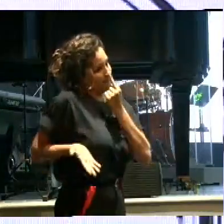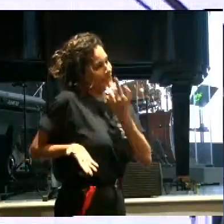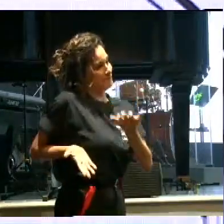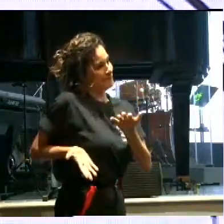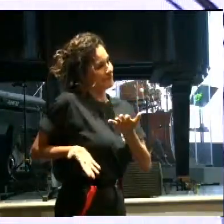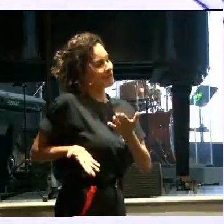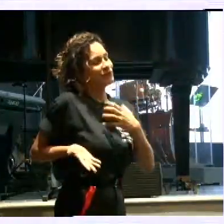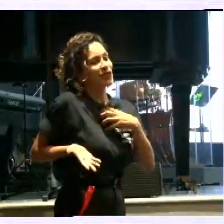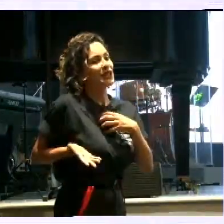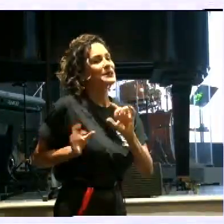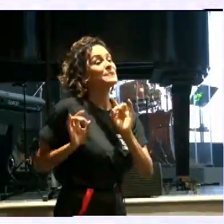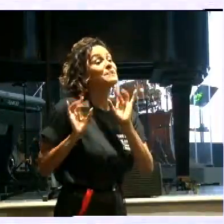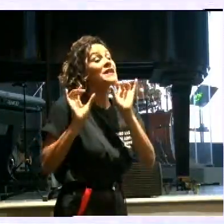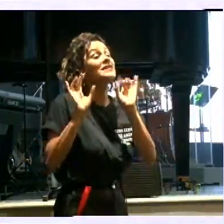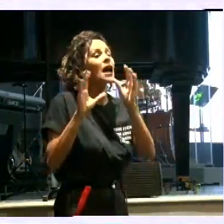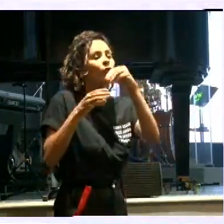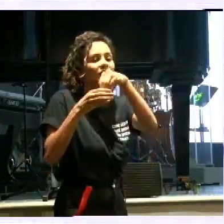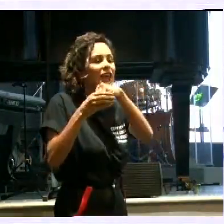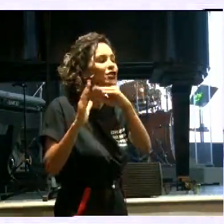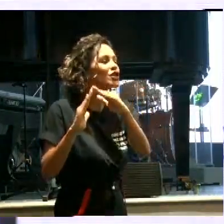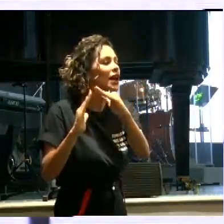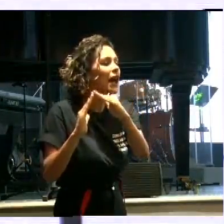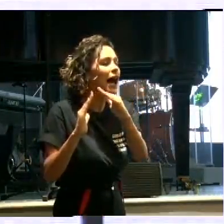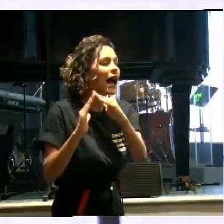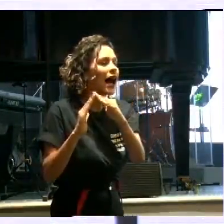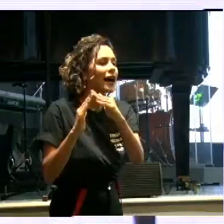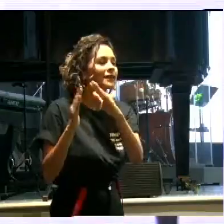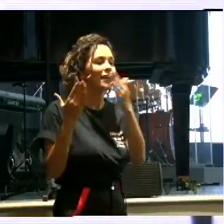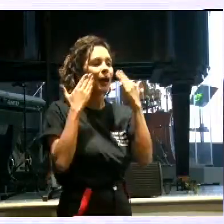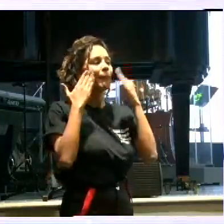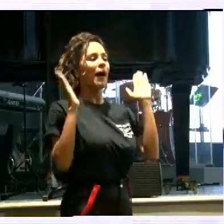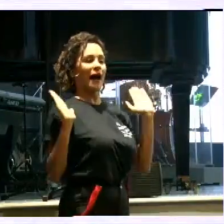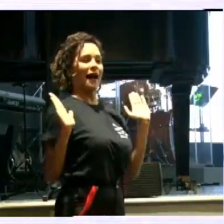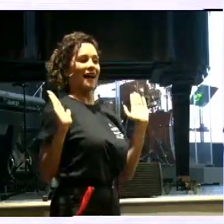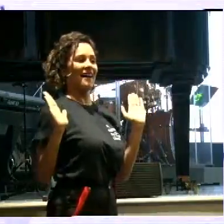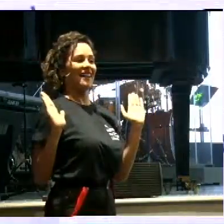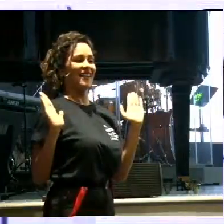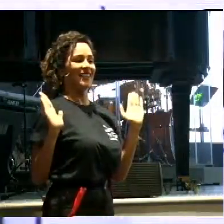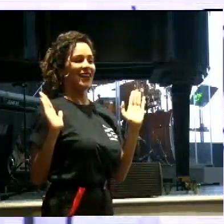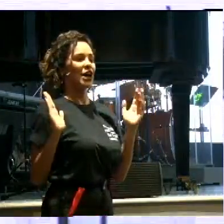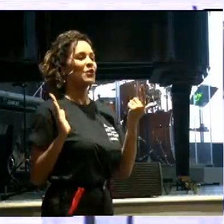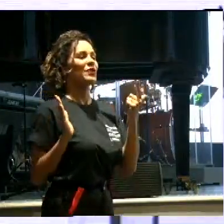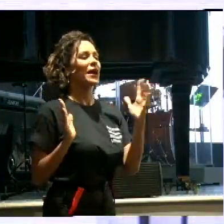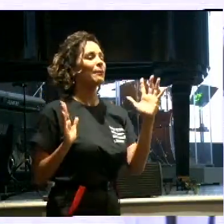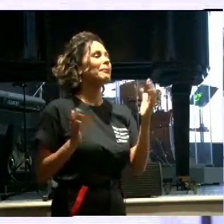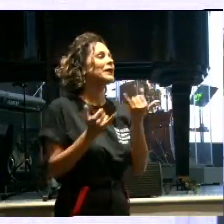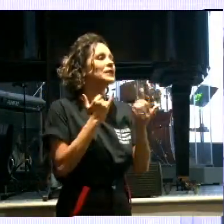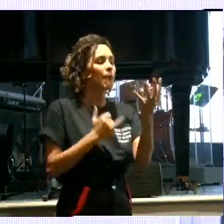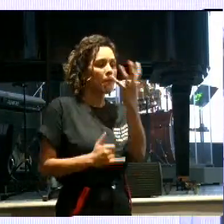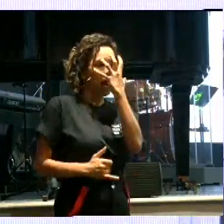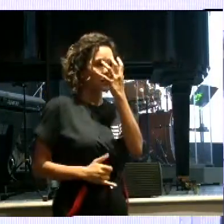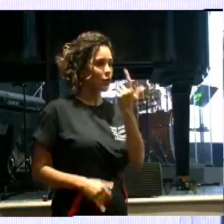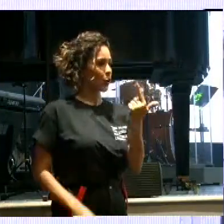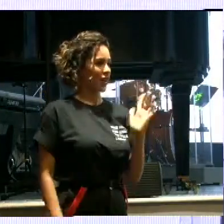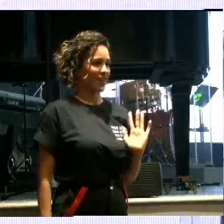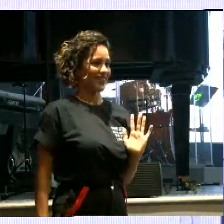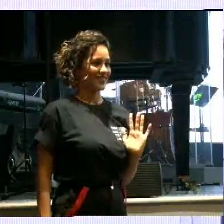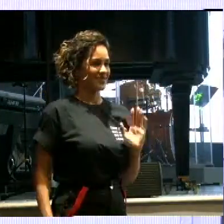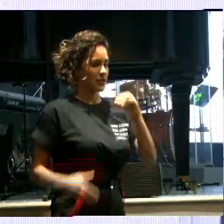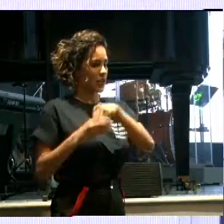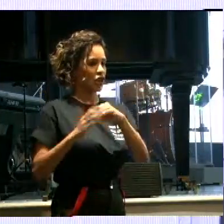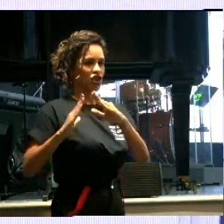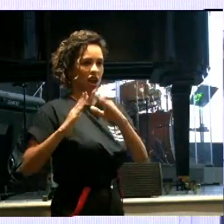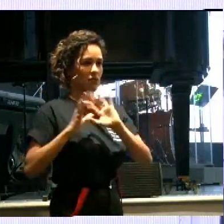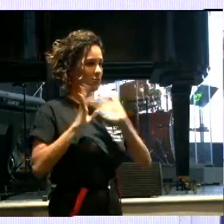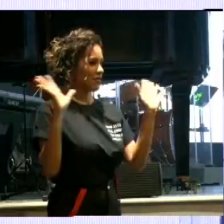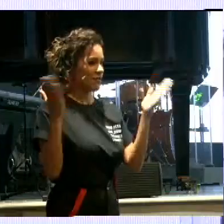Eu conheço ele de dentro de casa, sem máscara, porque dentro de casa você tem que ser você. Porque não adianta querer usar